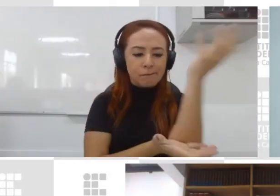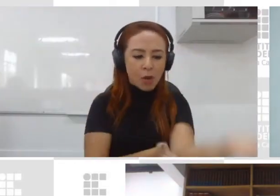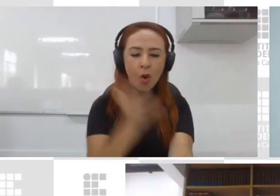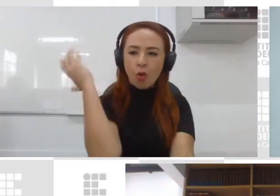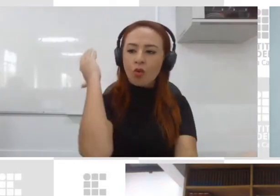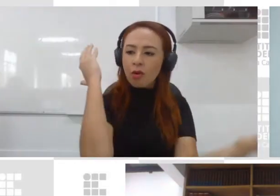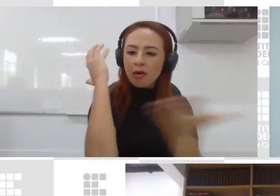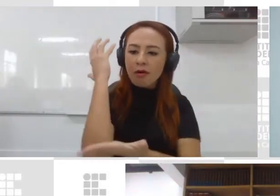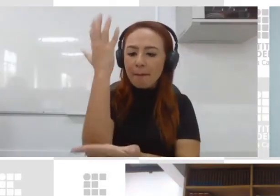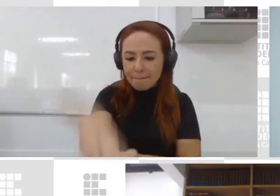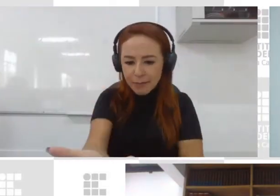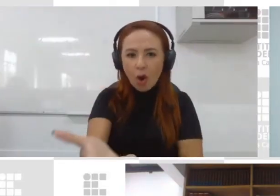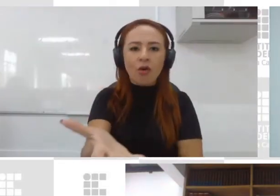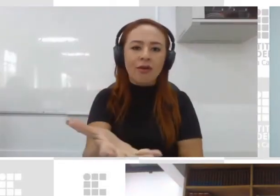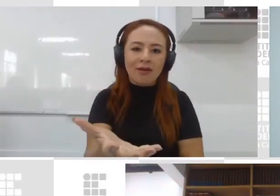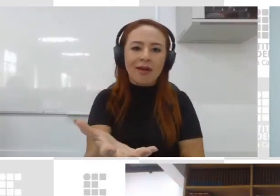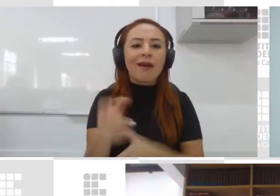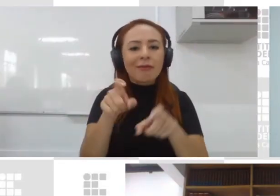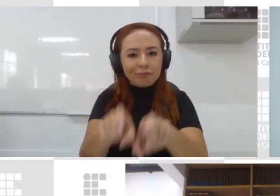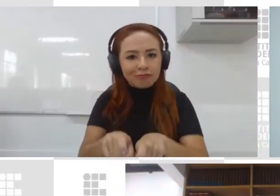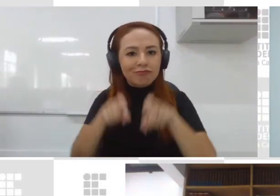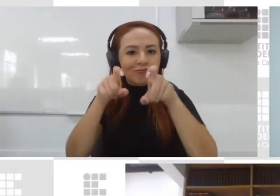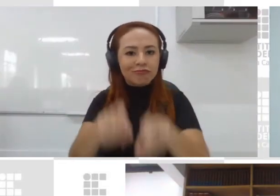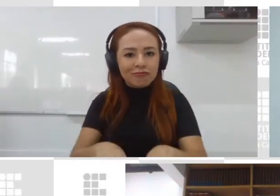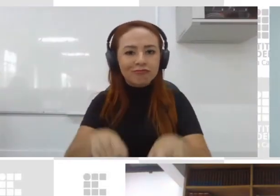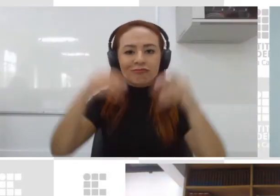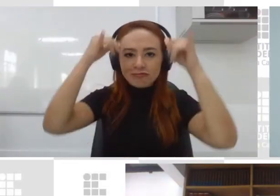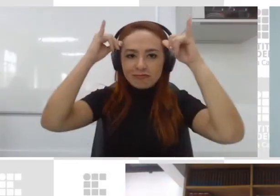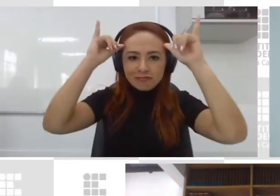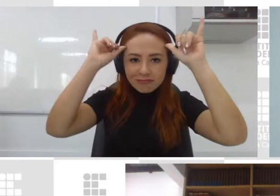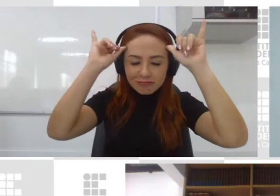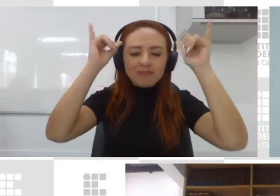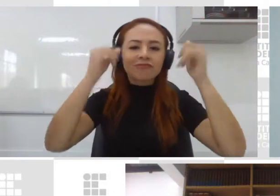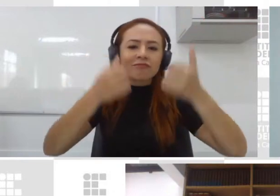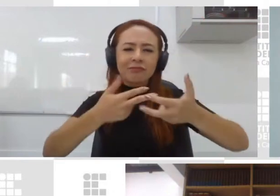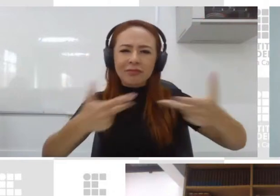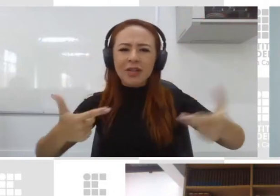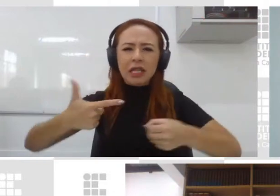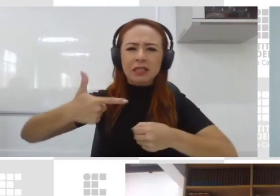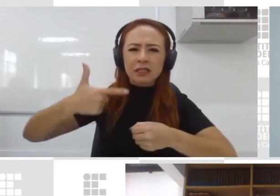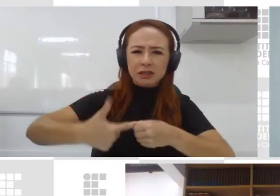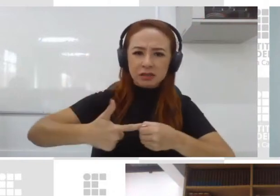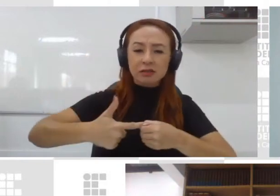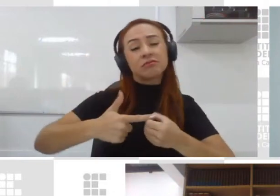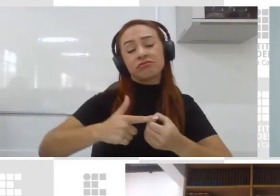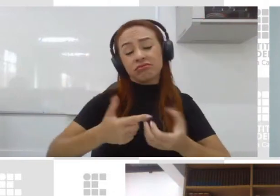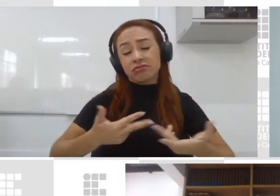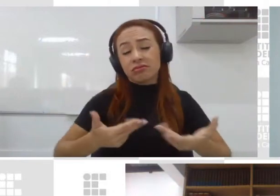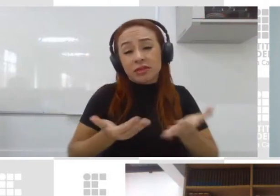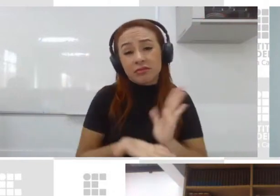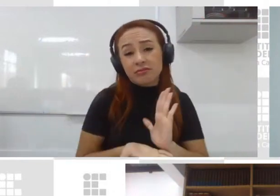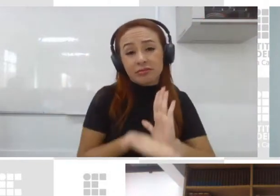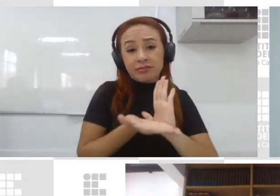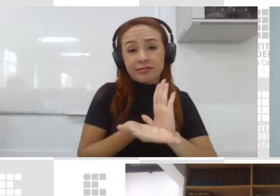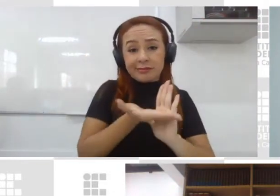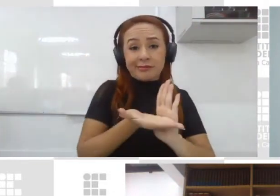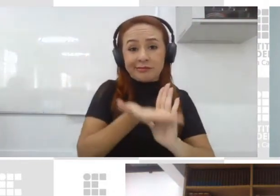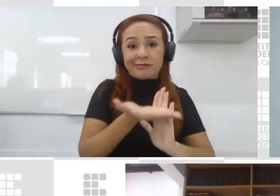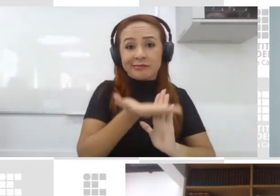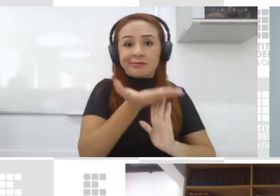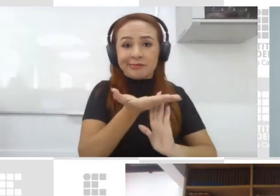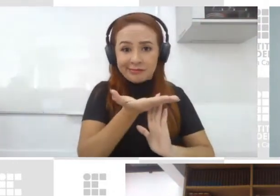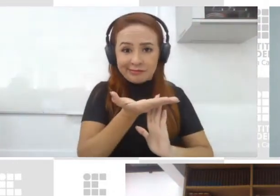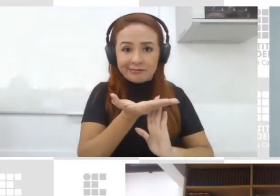da agropecuária, que também é um outro fator fundamental. 30% das emissões de gás de efeito estufa no planeta provém do